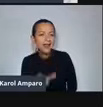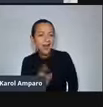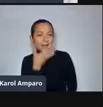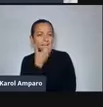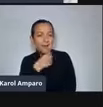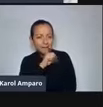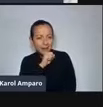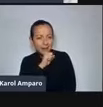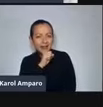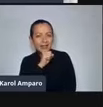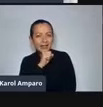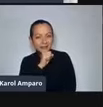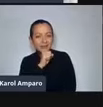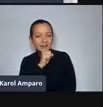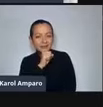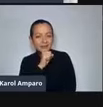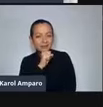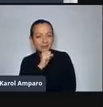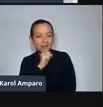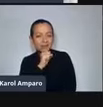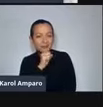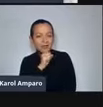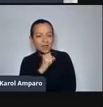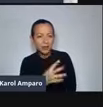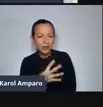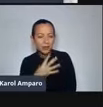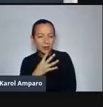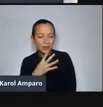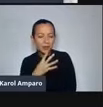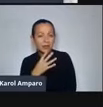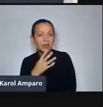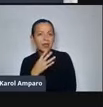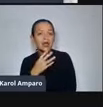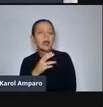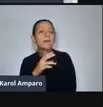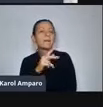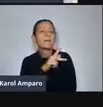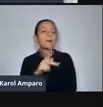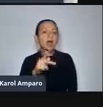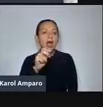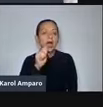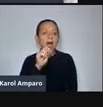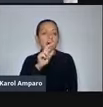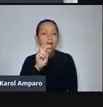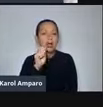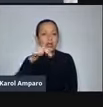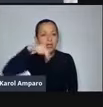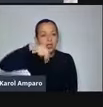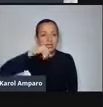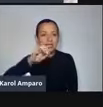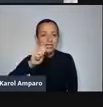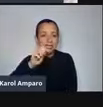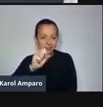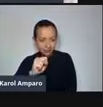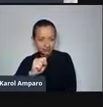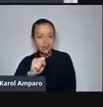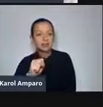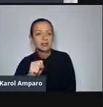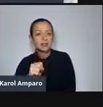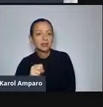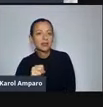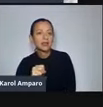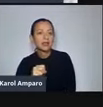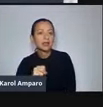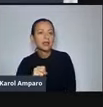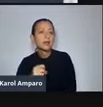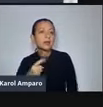grande mestre, né, que todos vocês conhecem, mestre Ananias, tá? Que na realidade, né, todo mundo conhecia como